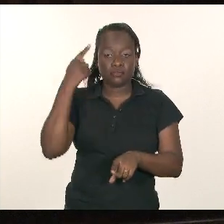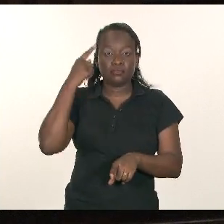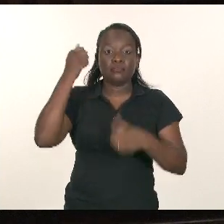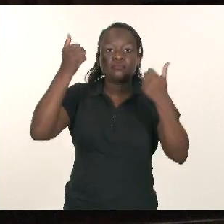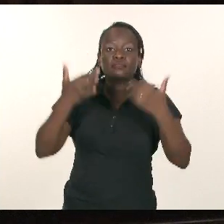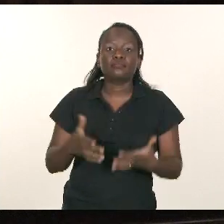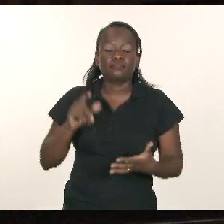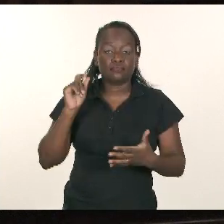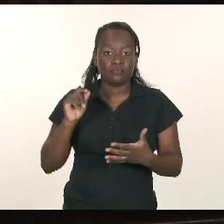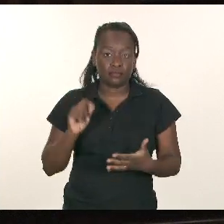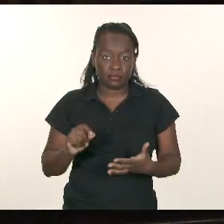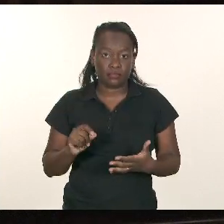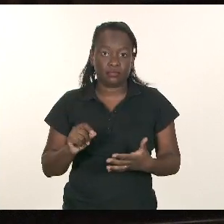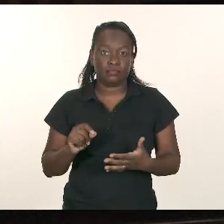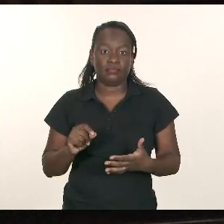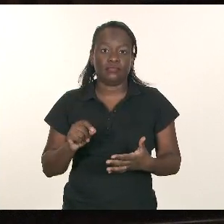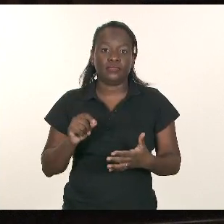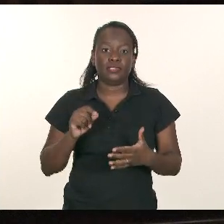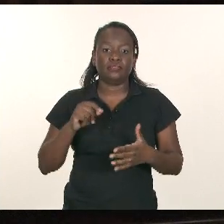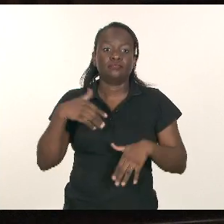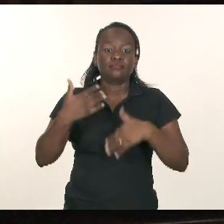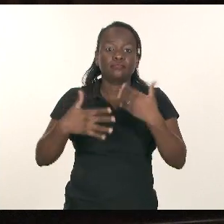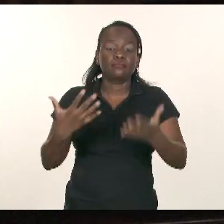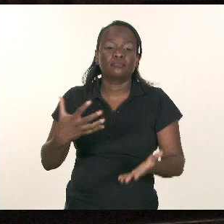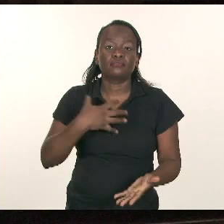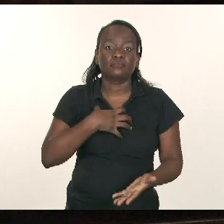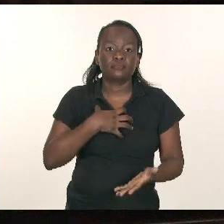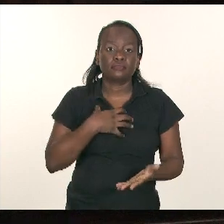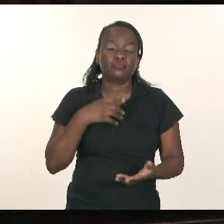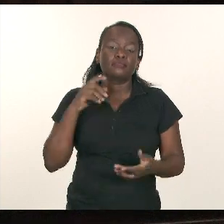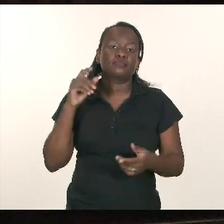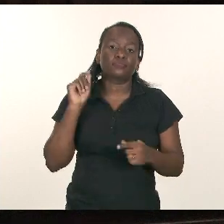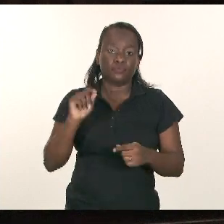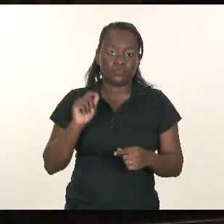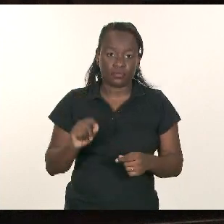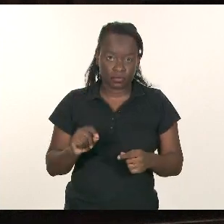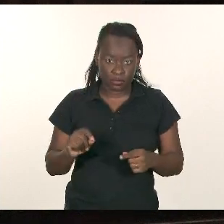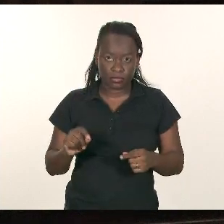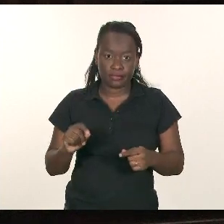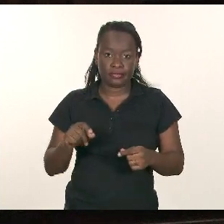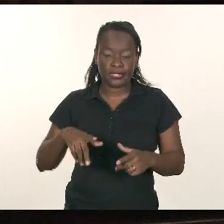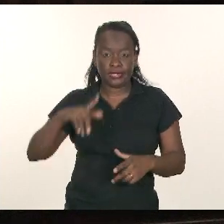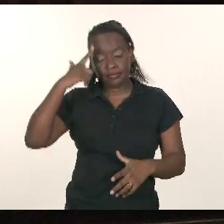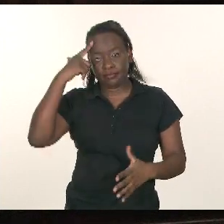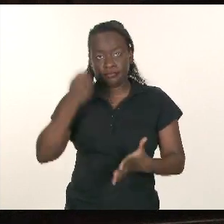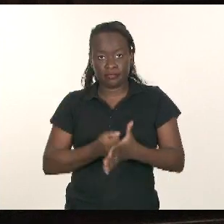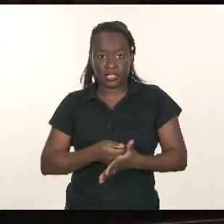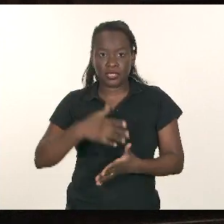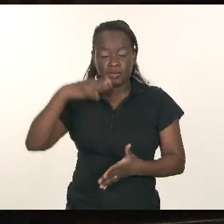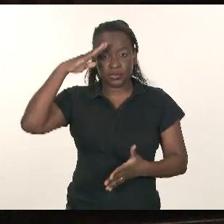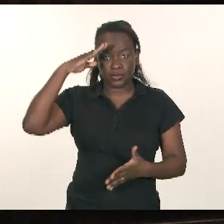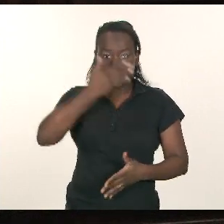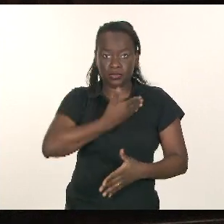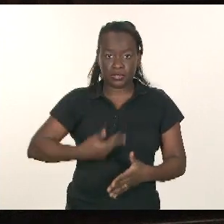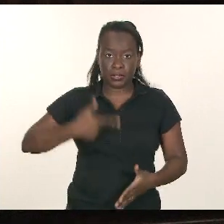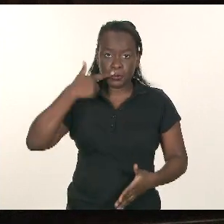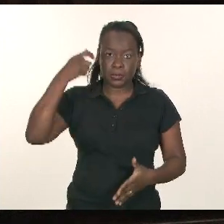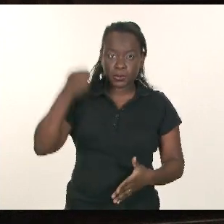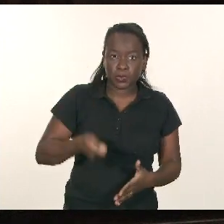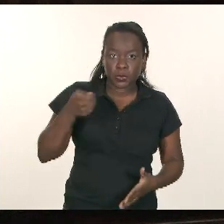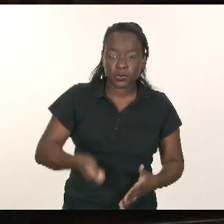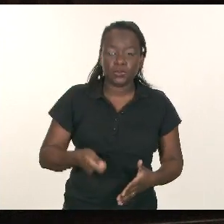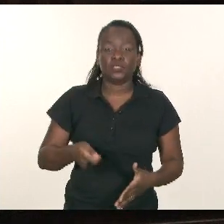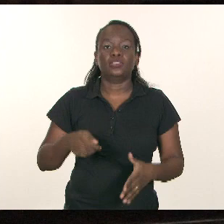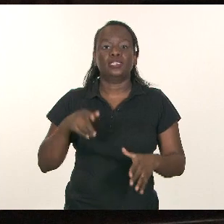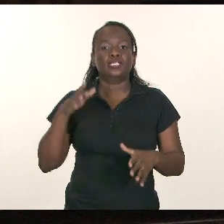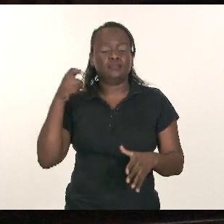menção aos efeitos causados pelo arbítrio, pela ditadura civil-militar, que